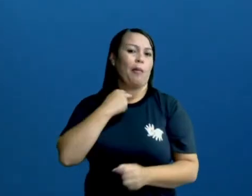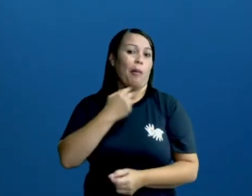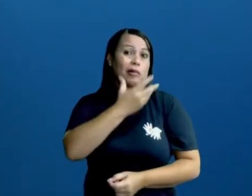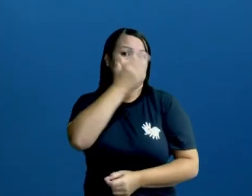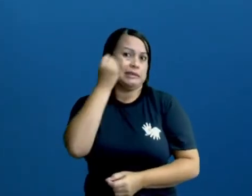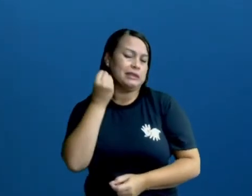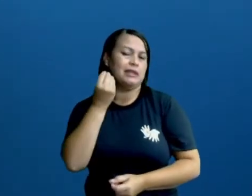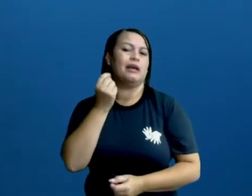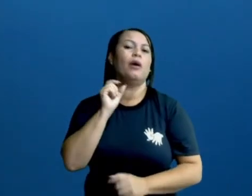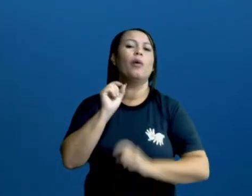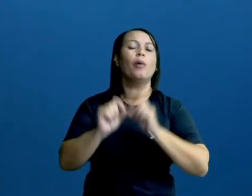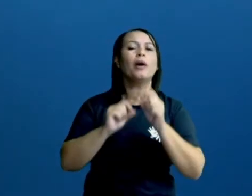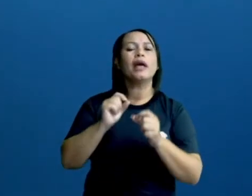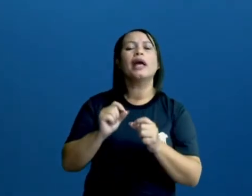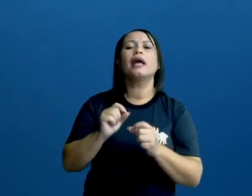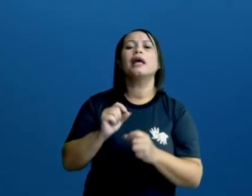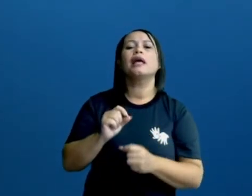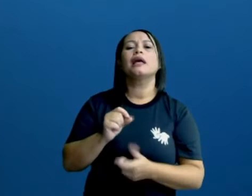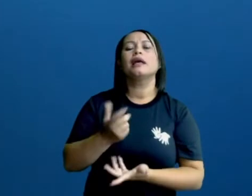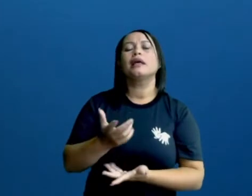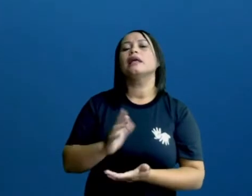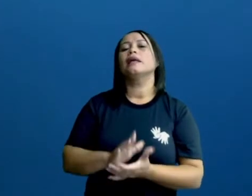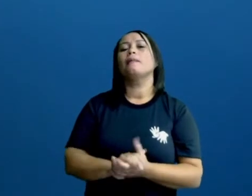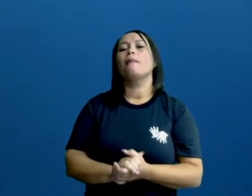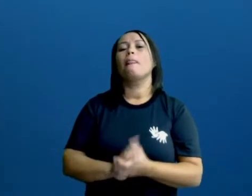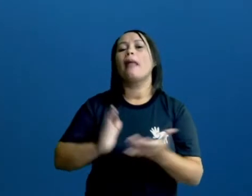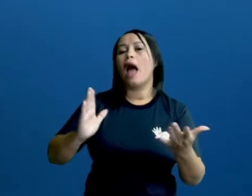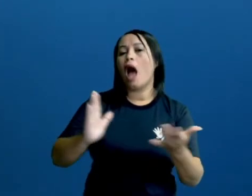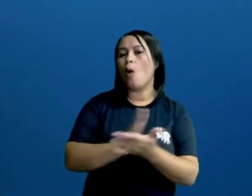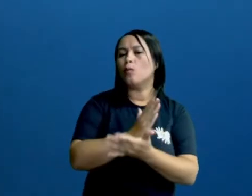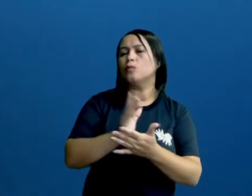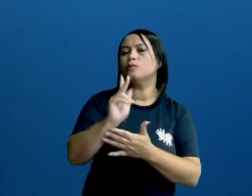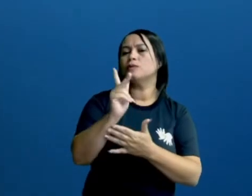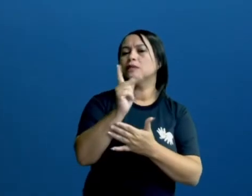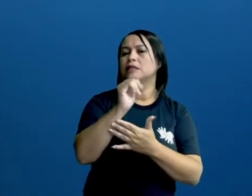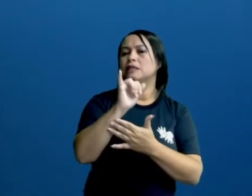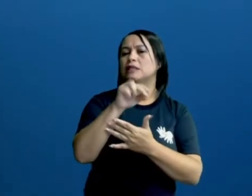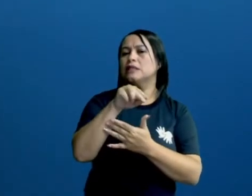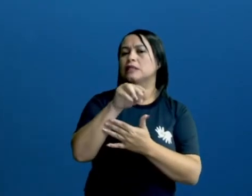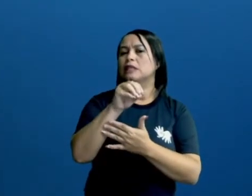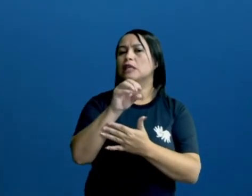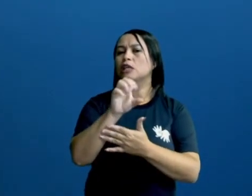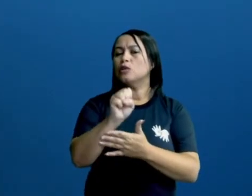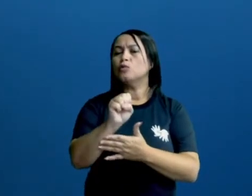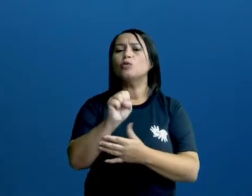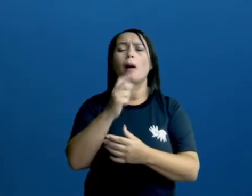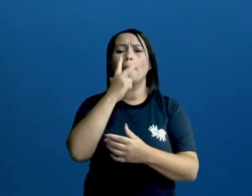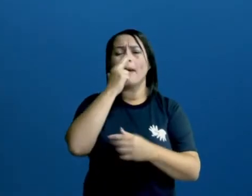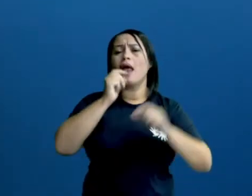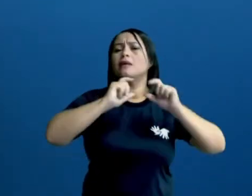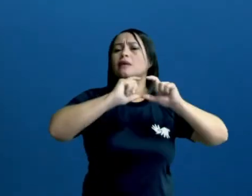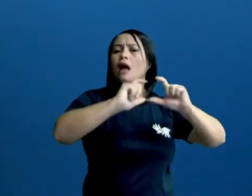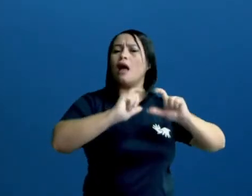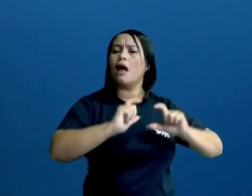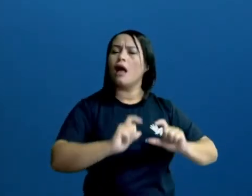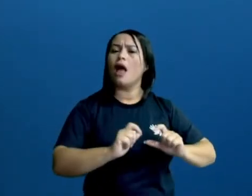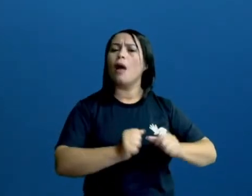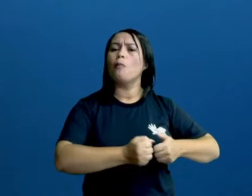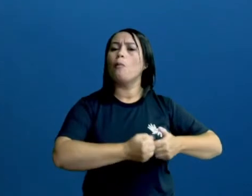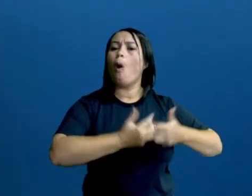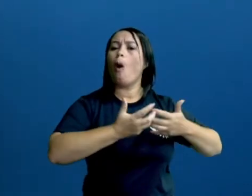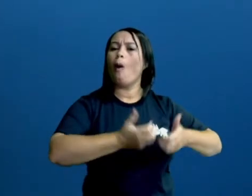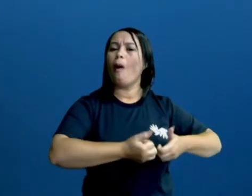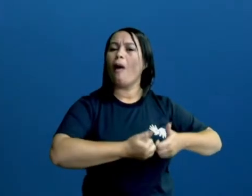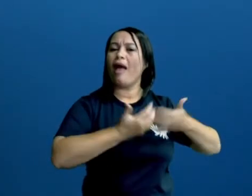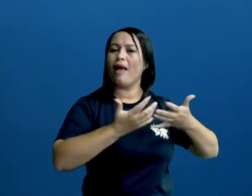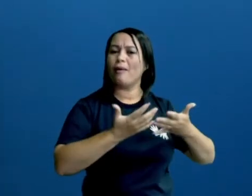que alguns hinos são feitos em forma de poema. Quem escreve